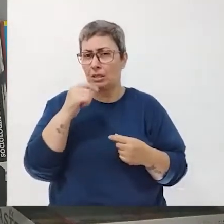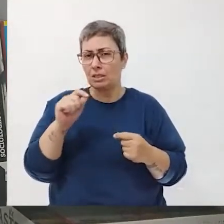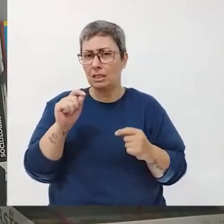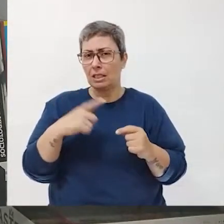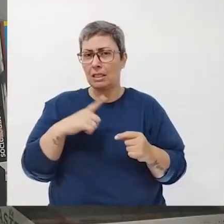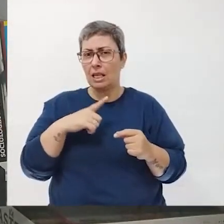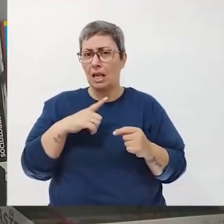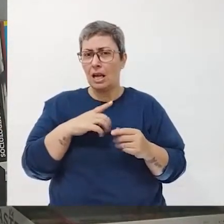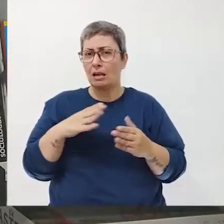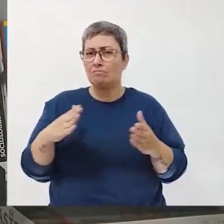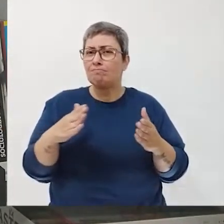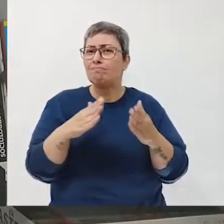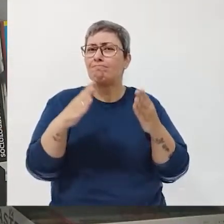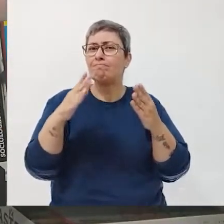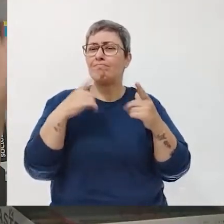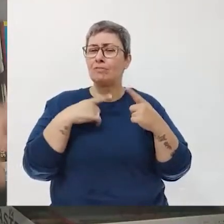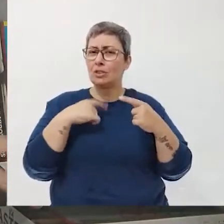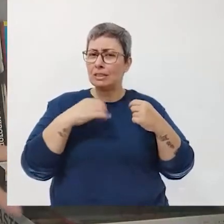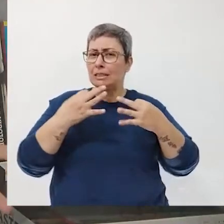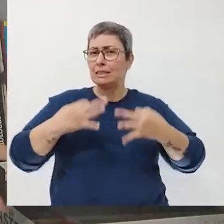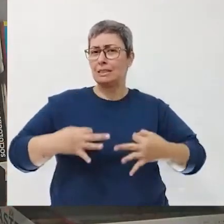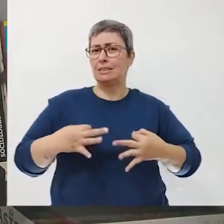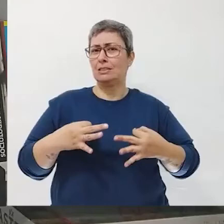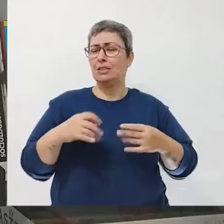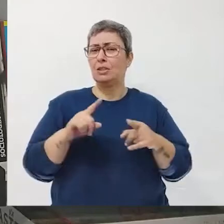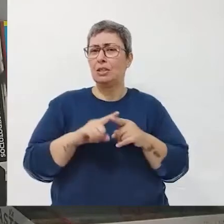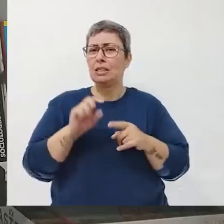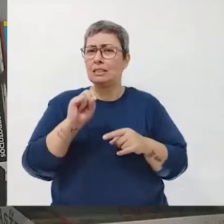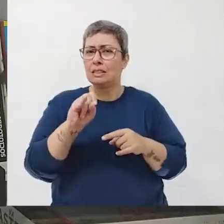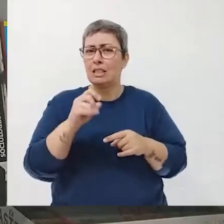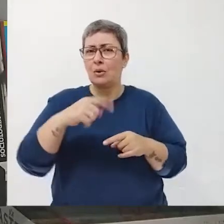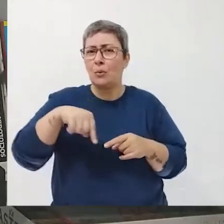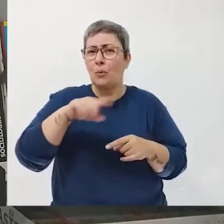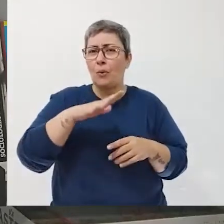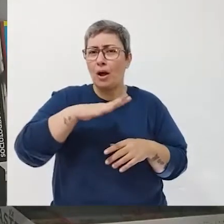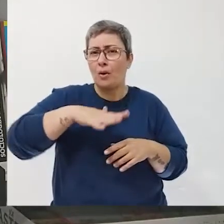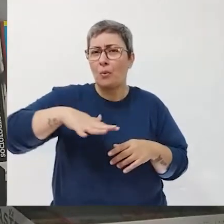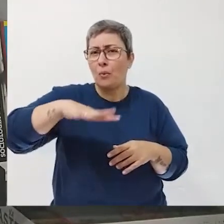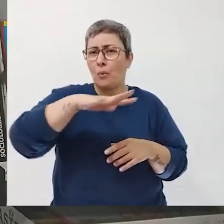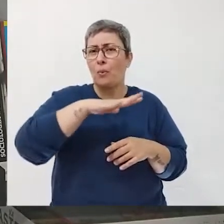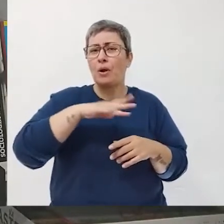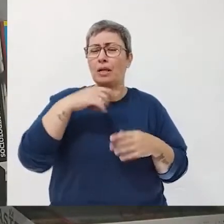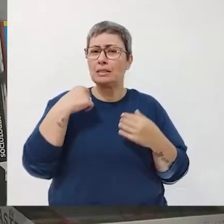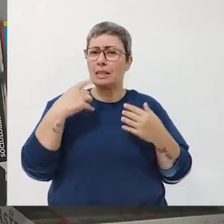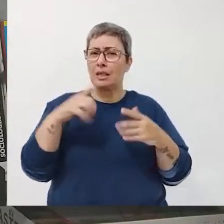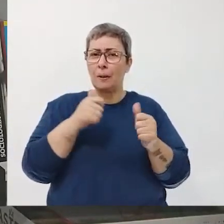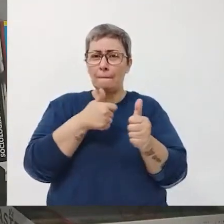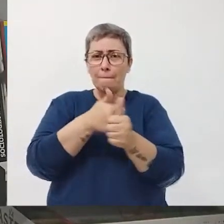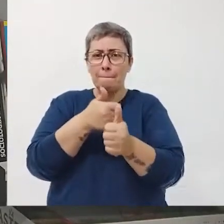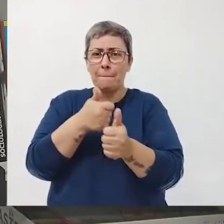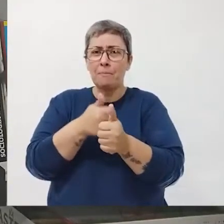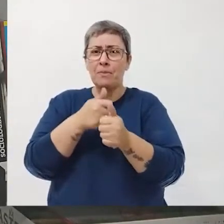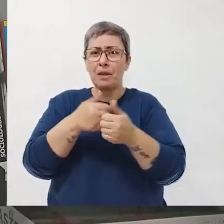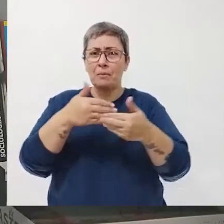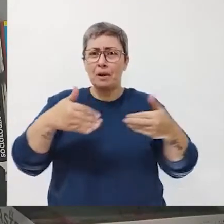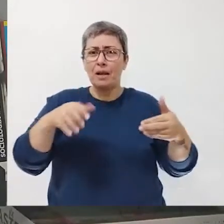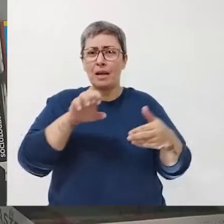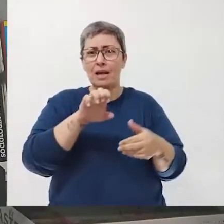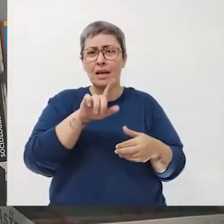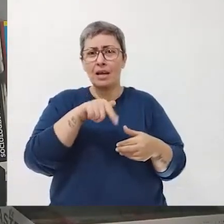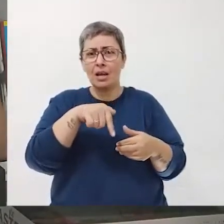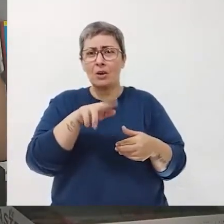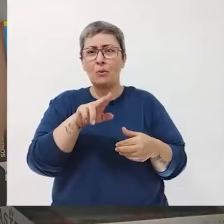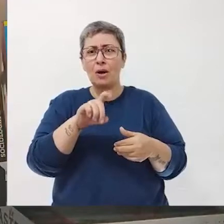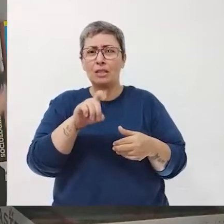seria um caminho legal, um caminho certeiro, vai? Será que uma região, né, essa região que é tão próxima da linha do Equador,